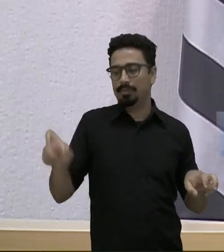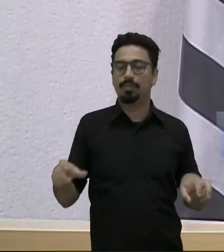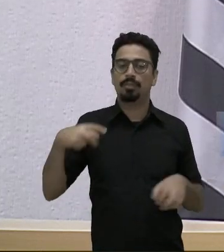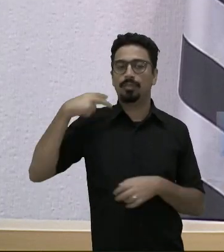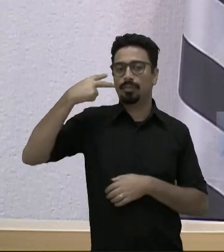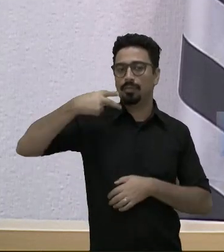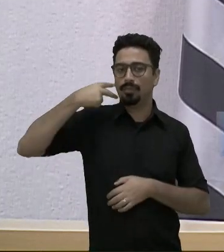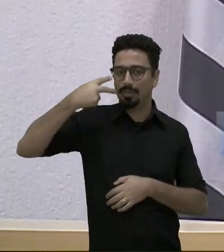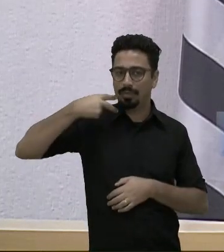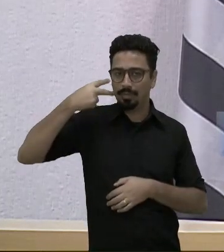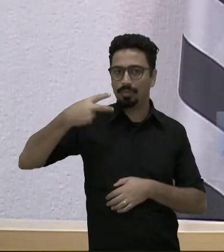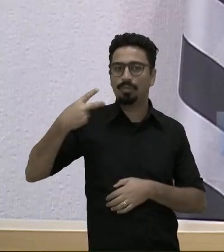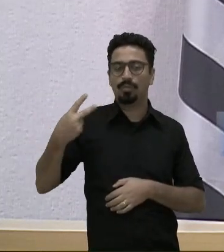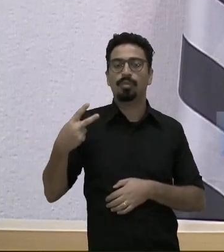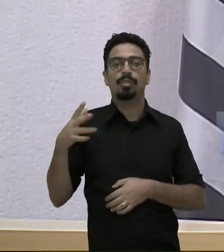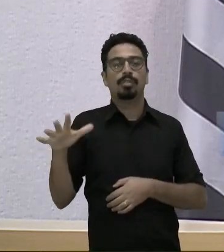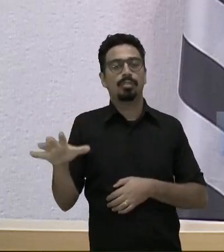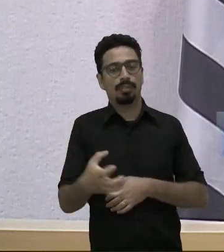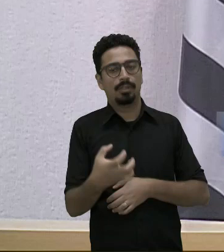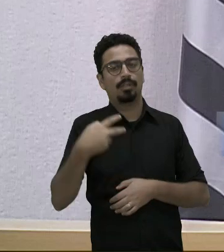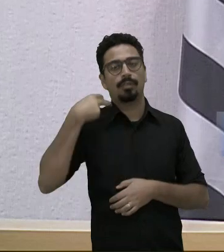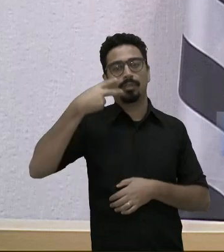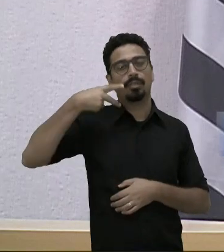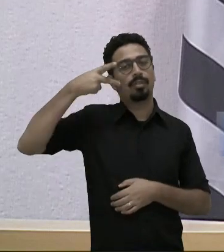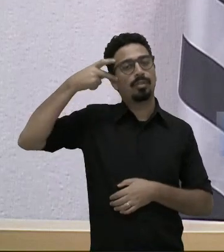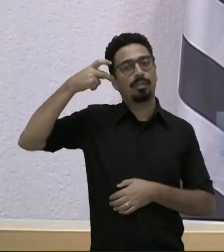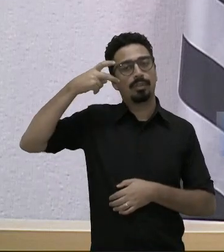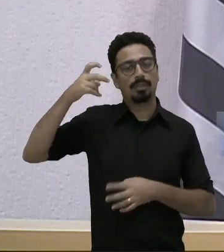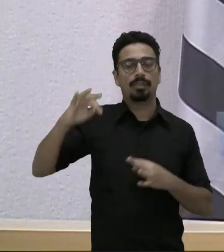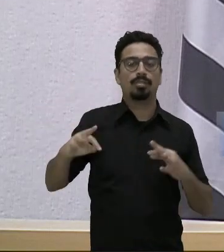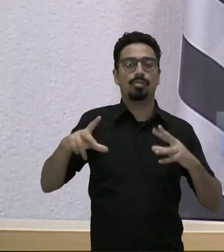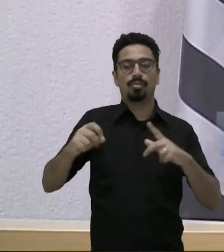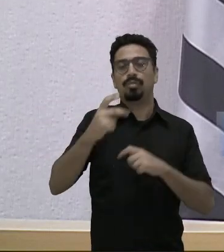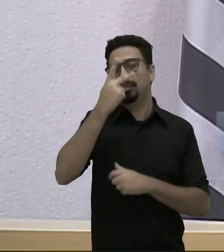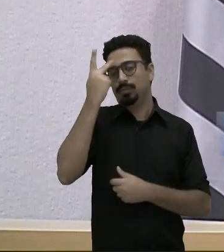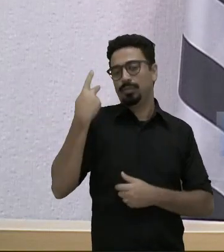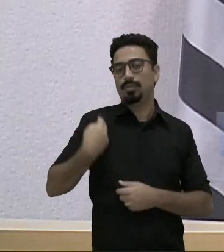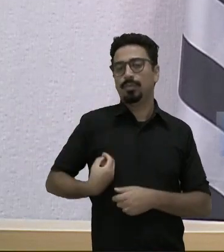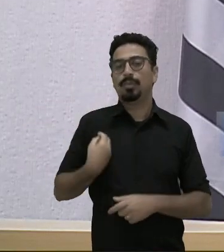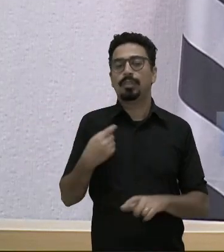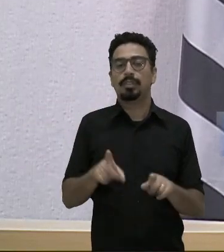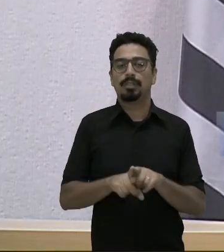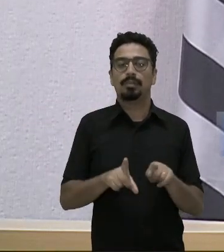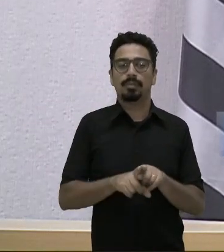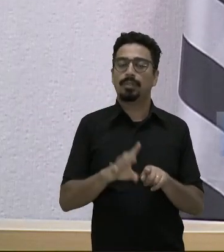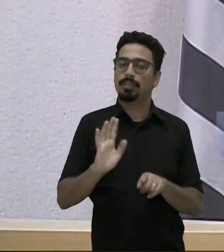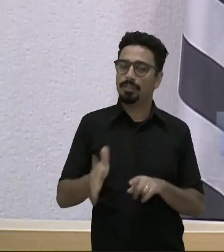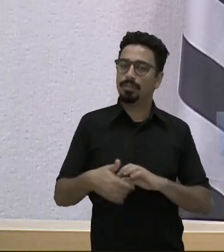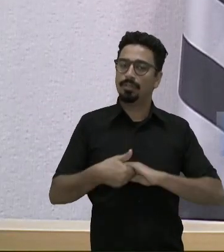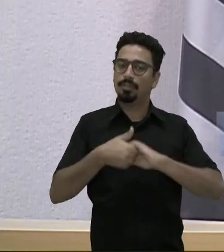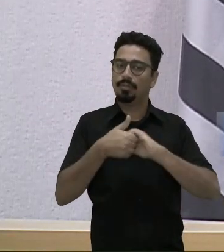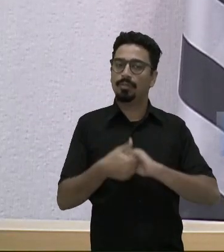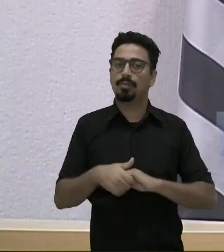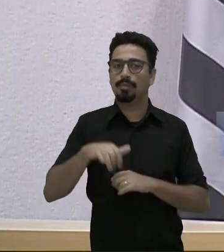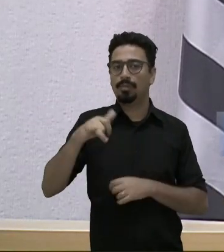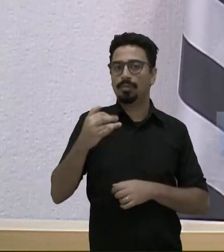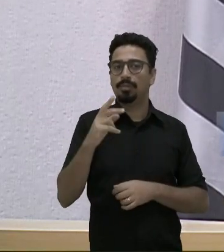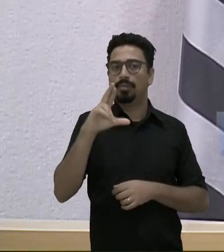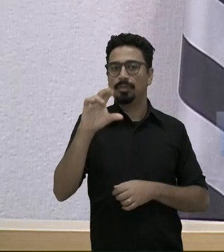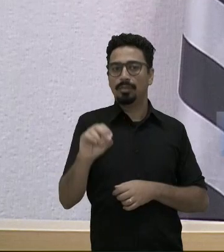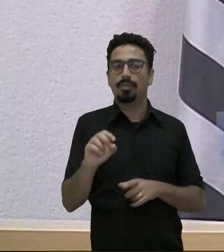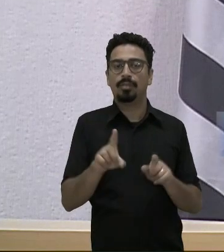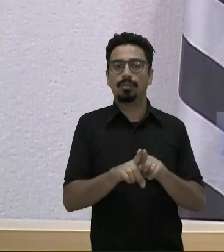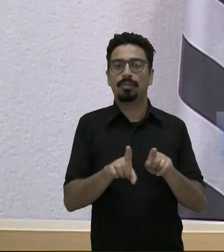vereador Tigrão, vereador Elisa, os demais presentes. Quero cumprimentar o Jairo e